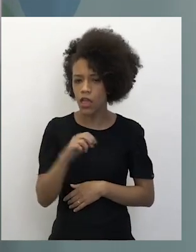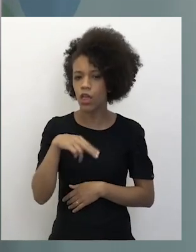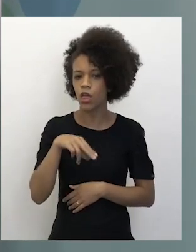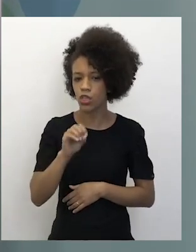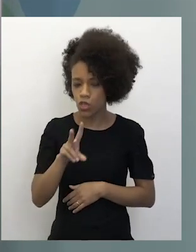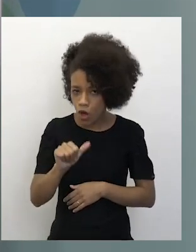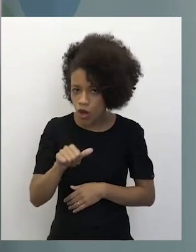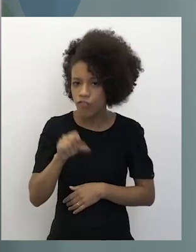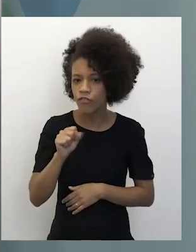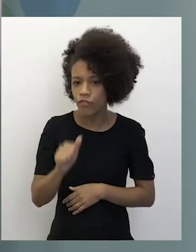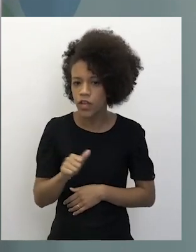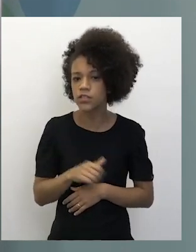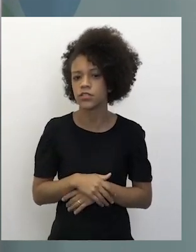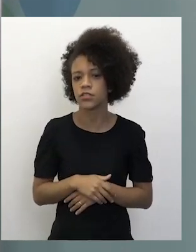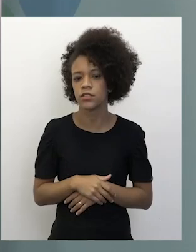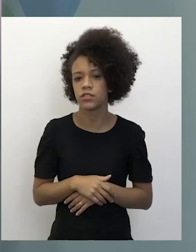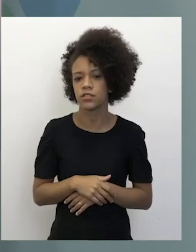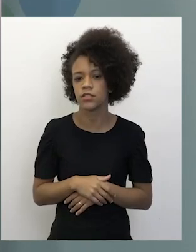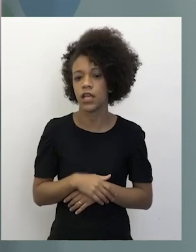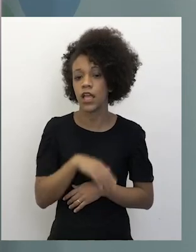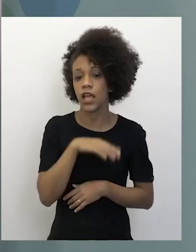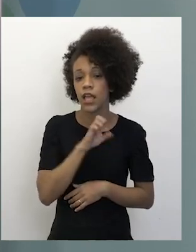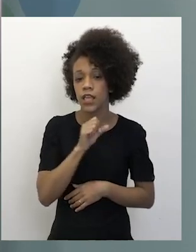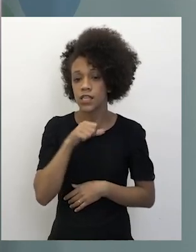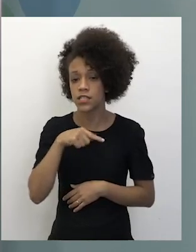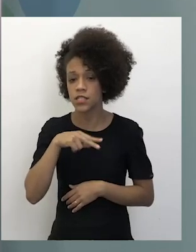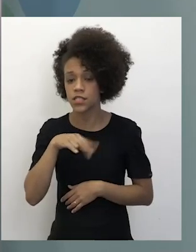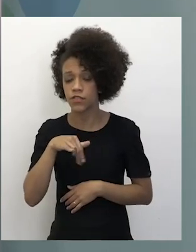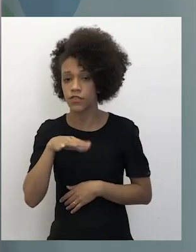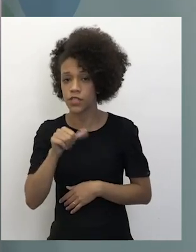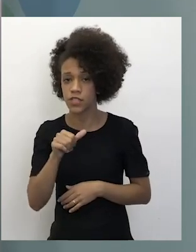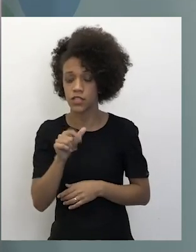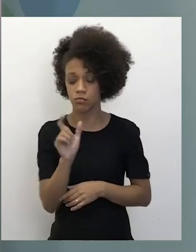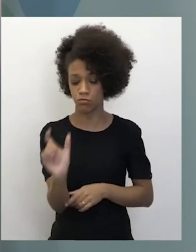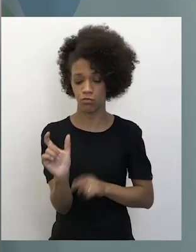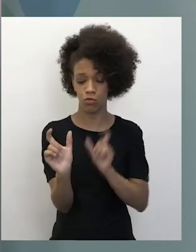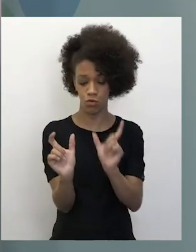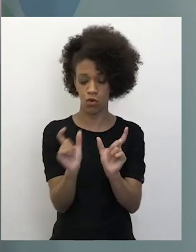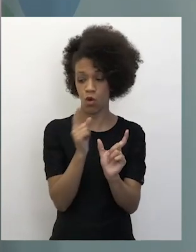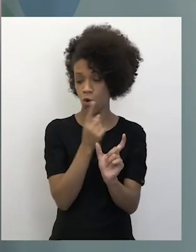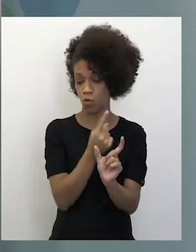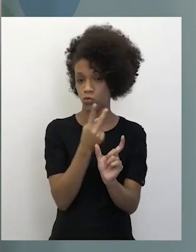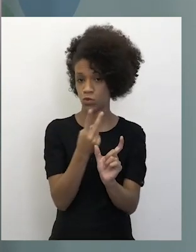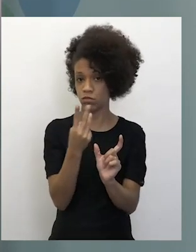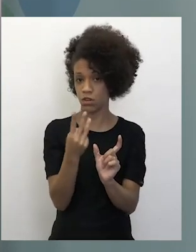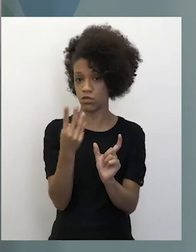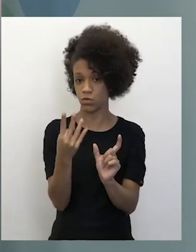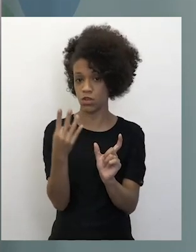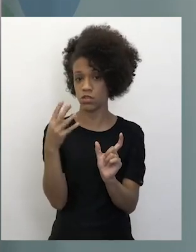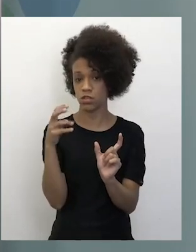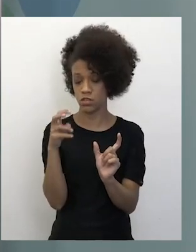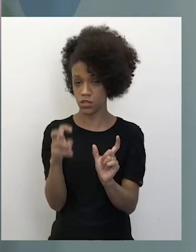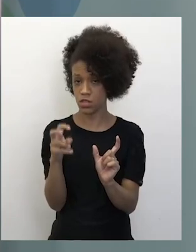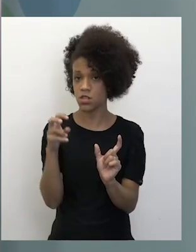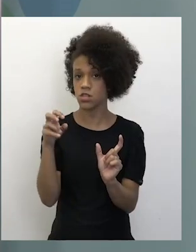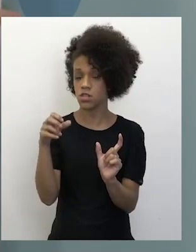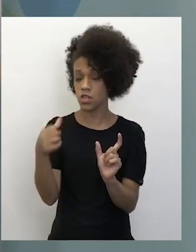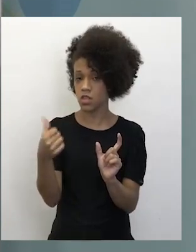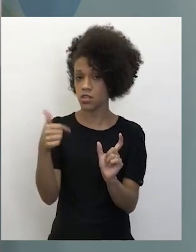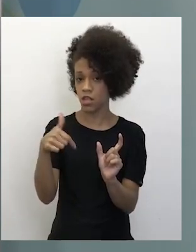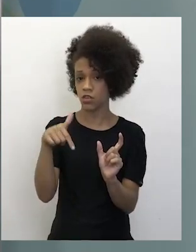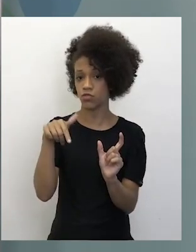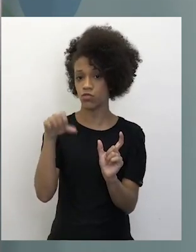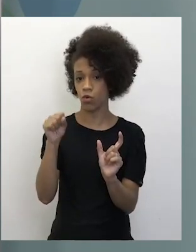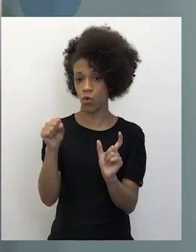nos fez que danças um dois três quatro cinco seis sete oito nove dez